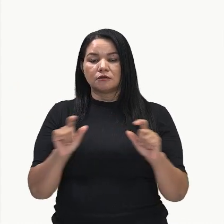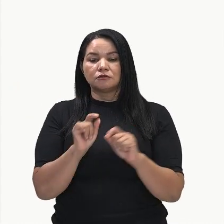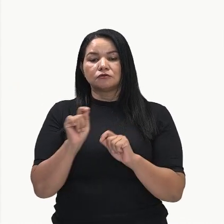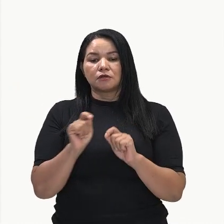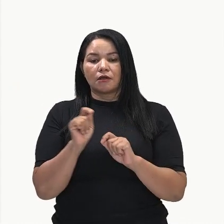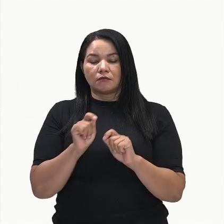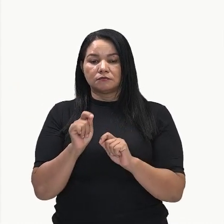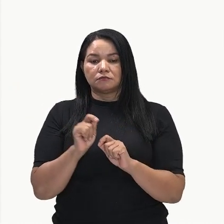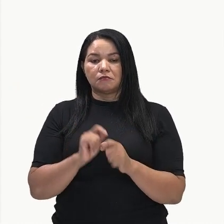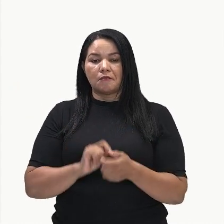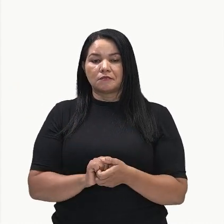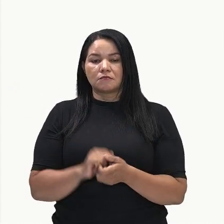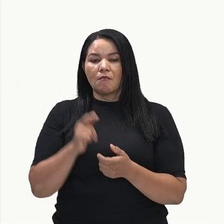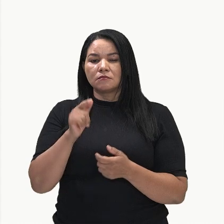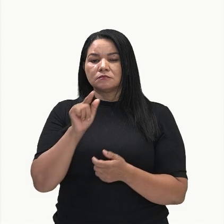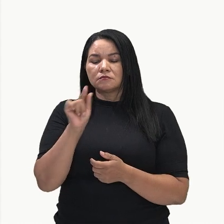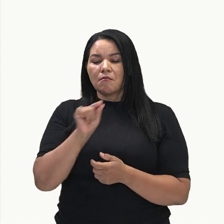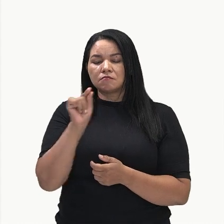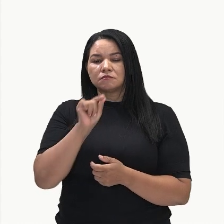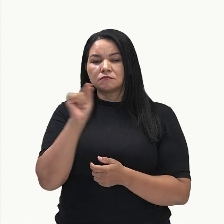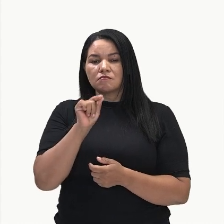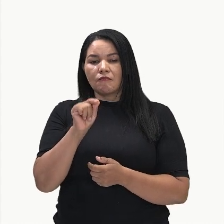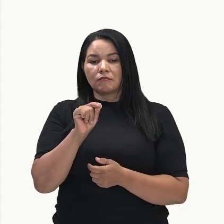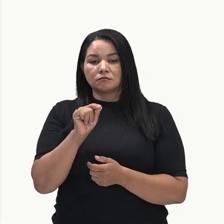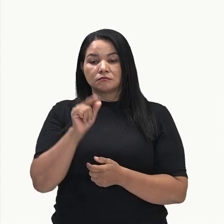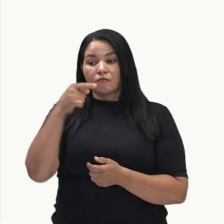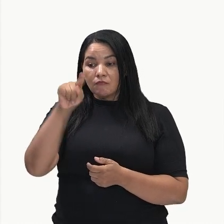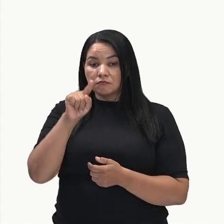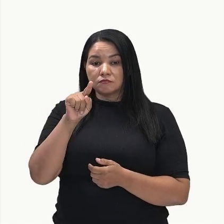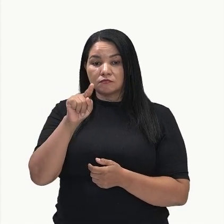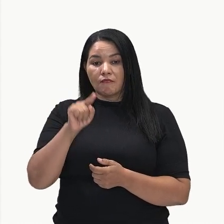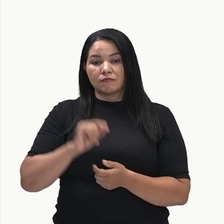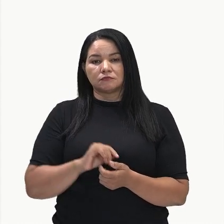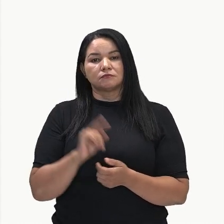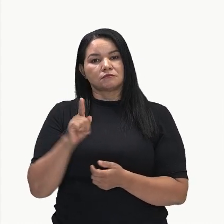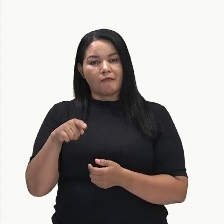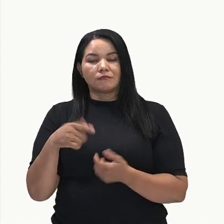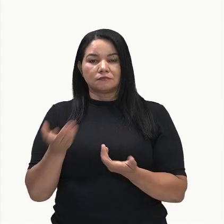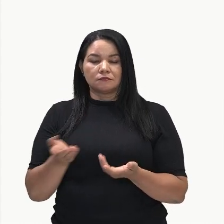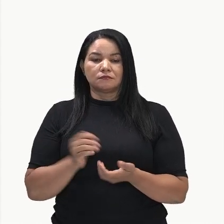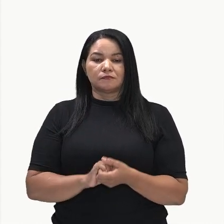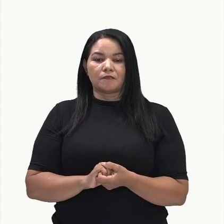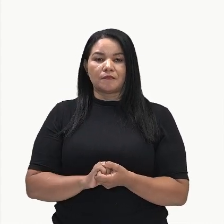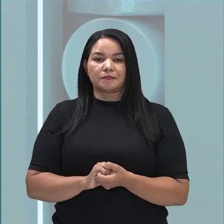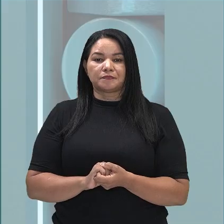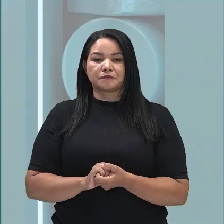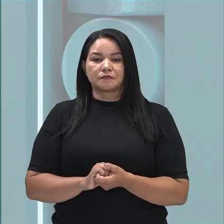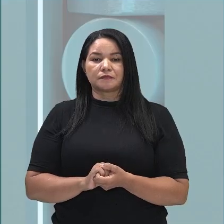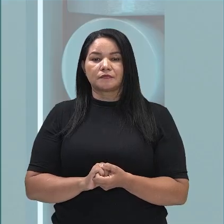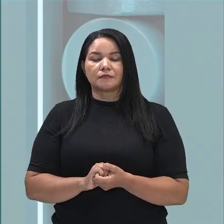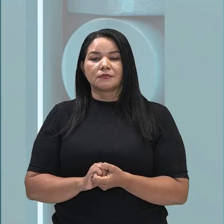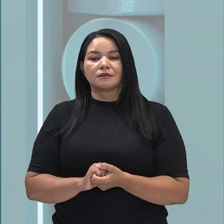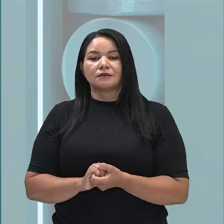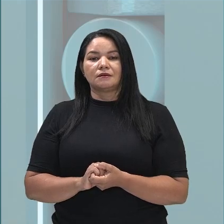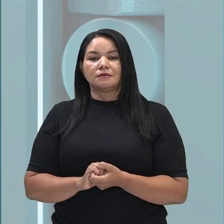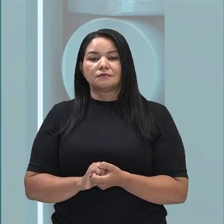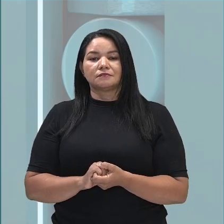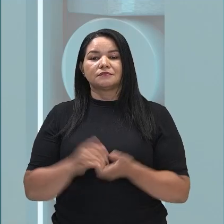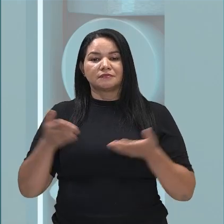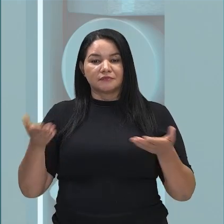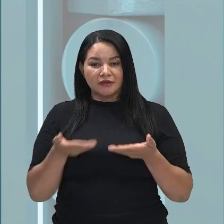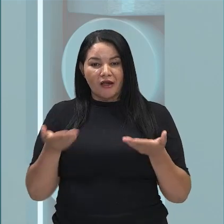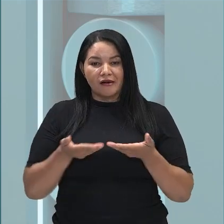estou querendo saber o que é isso, né? Dios mío, que es eso? É isso aí, pessoal. Aqui